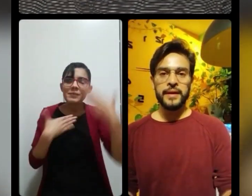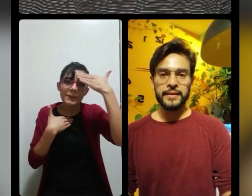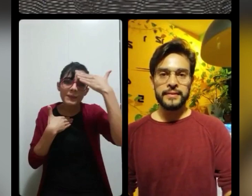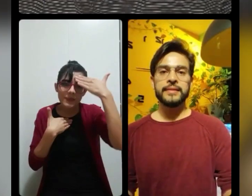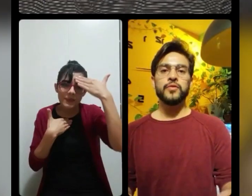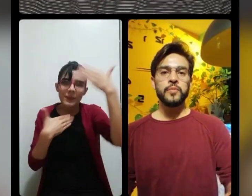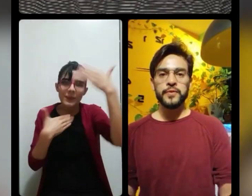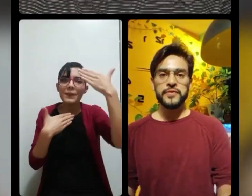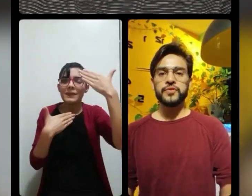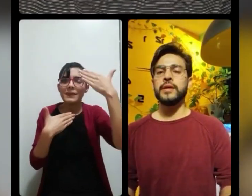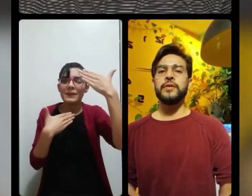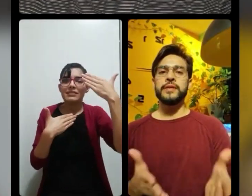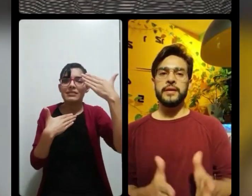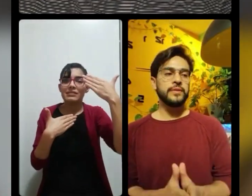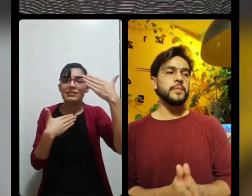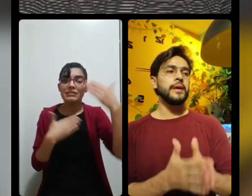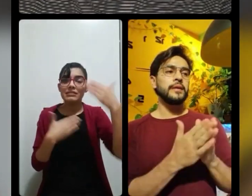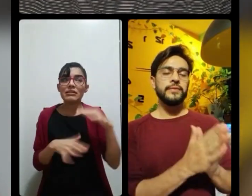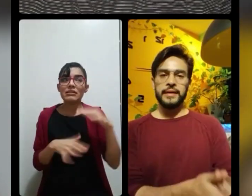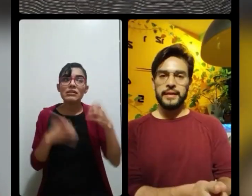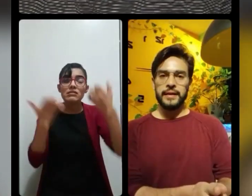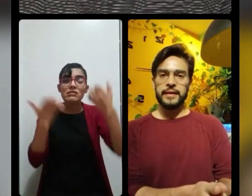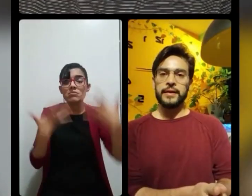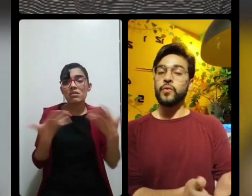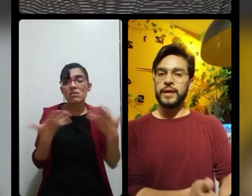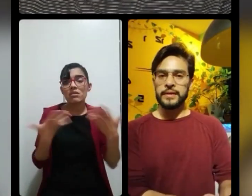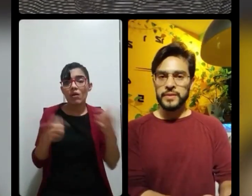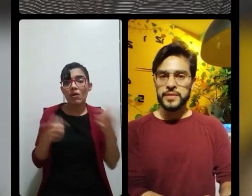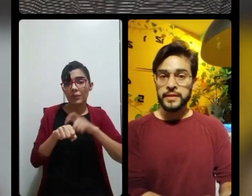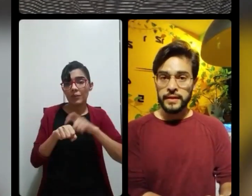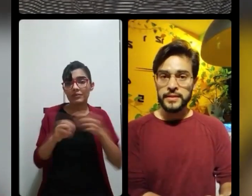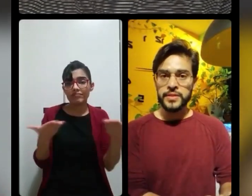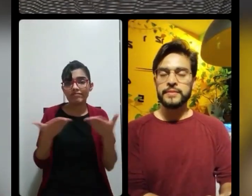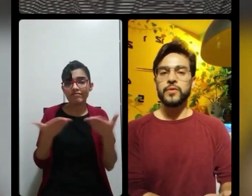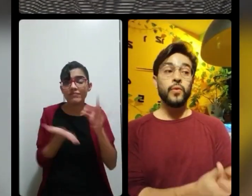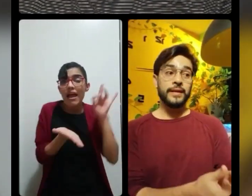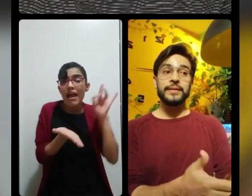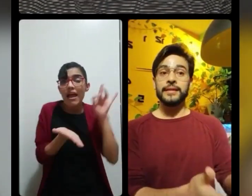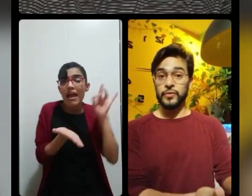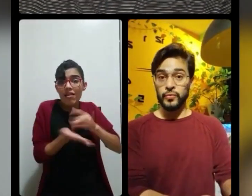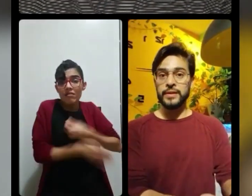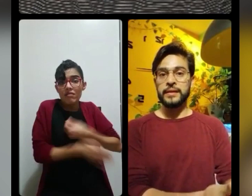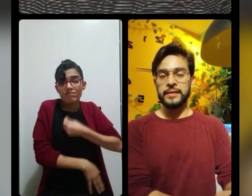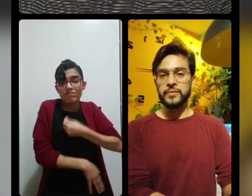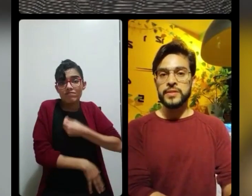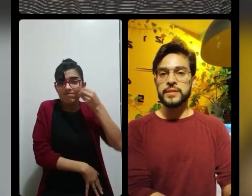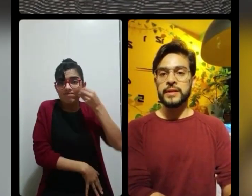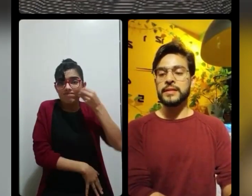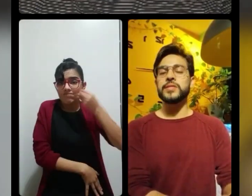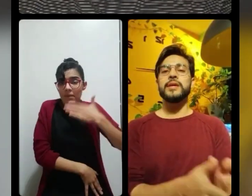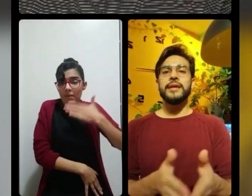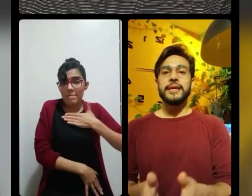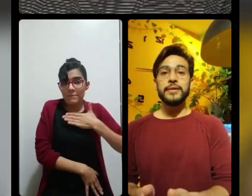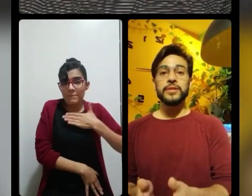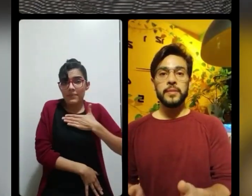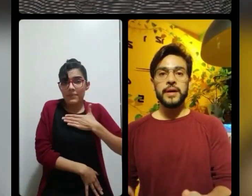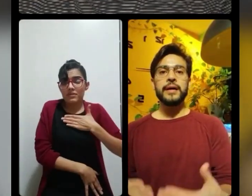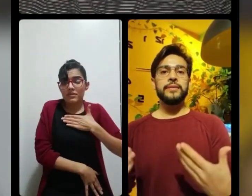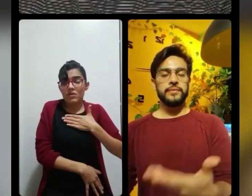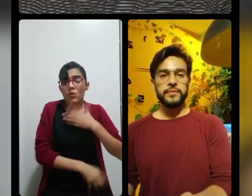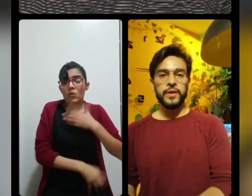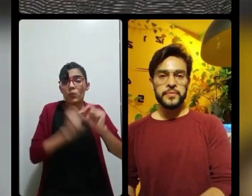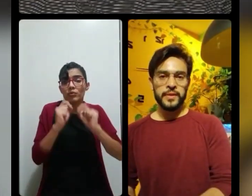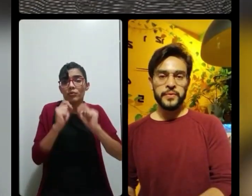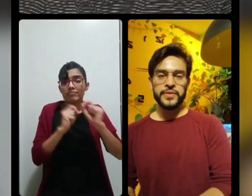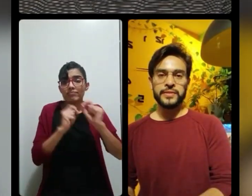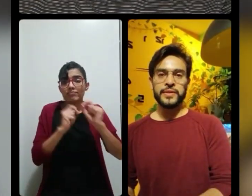da minha realidade como profissional, que é o trabalho com a língua de sinais, com a literatura em língua de sinais, e o